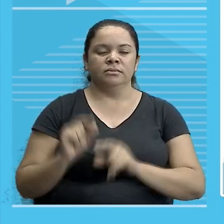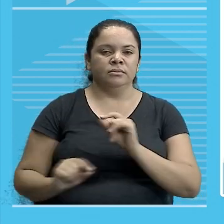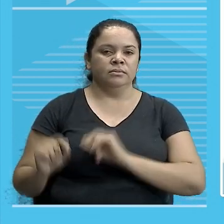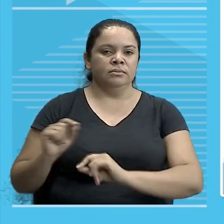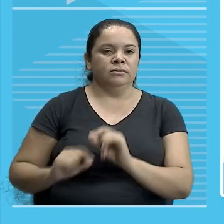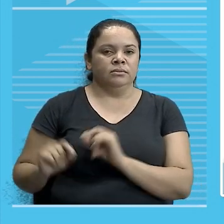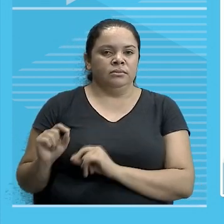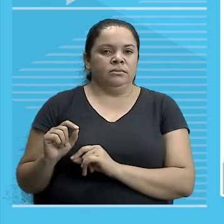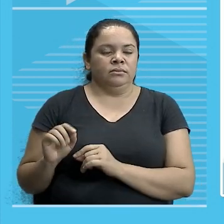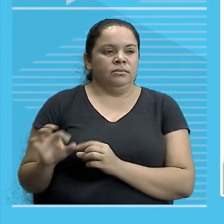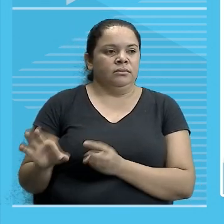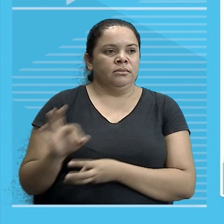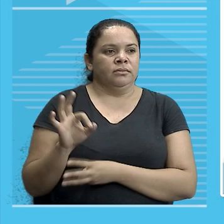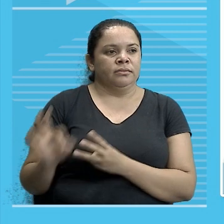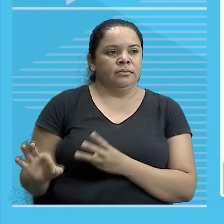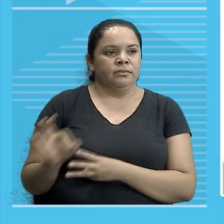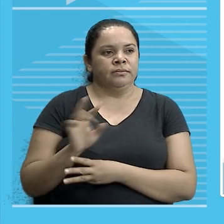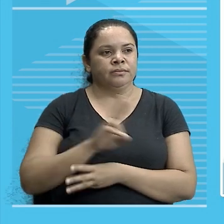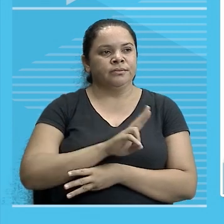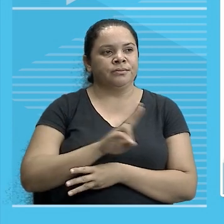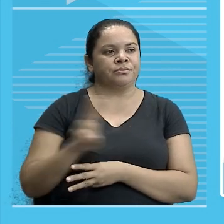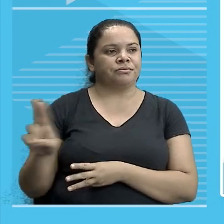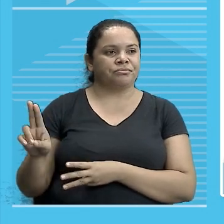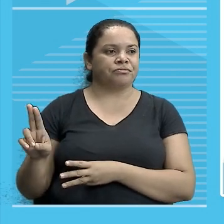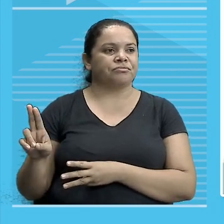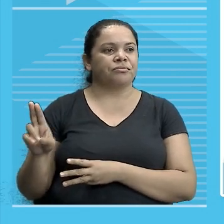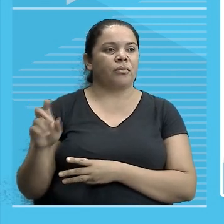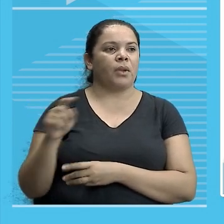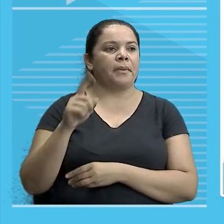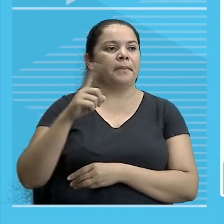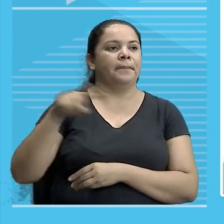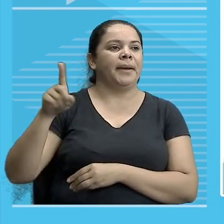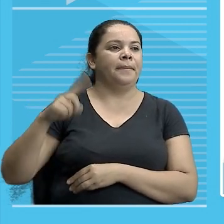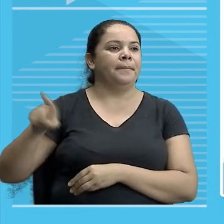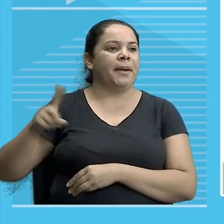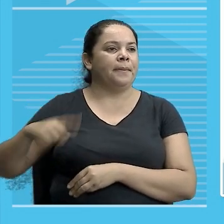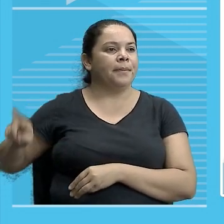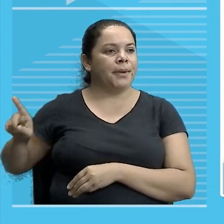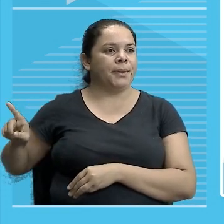os três nomes dados, bolo alimentar, quimo e quilo,